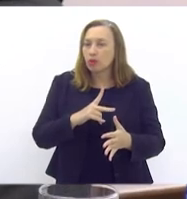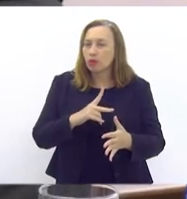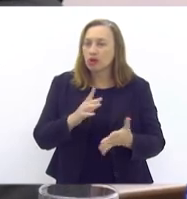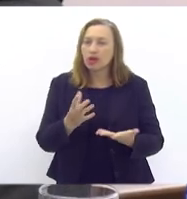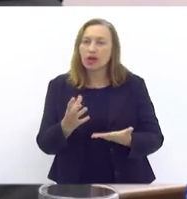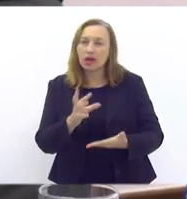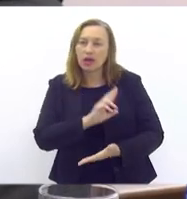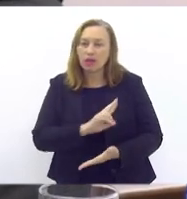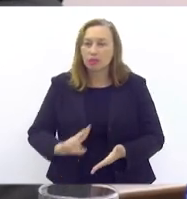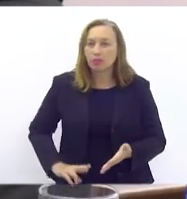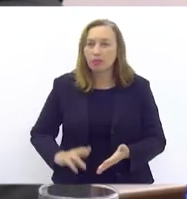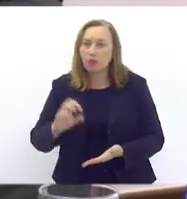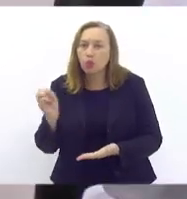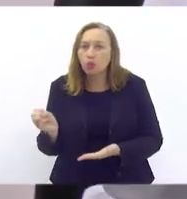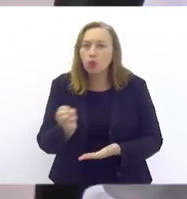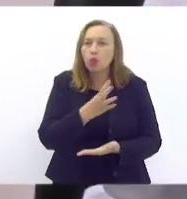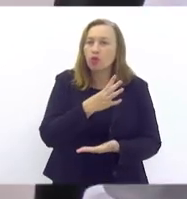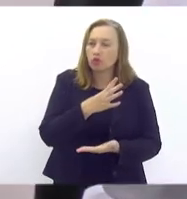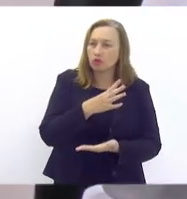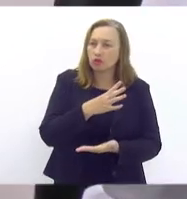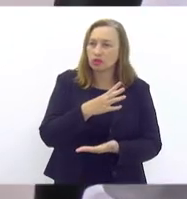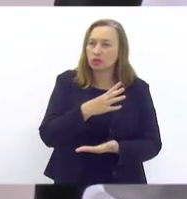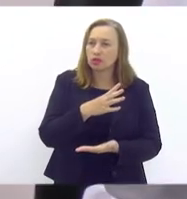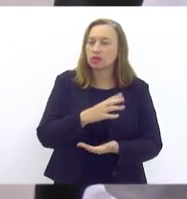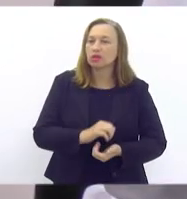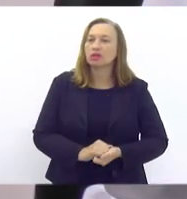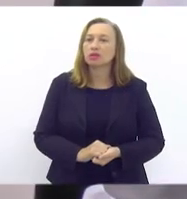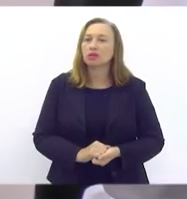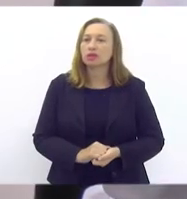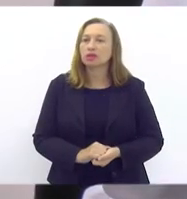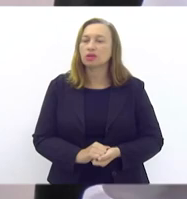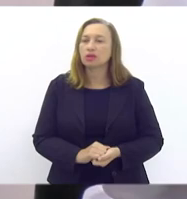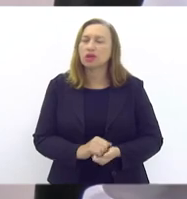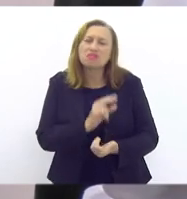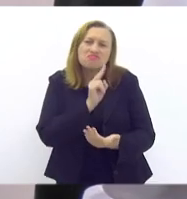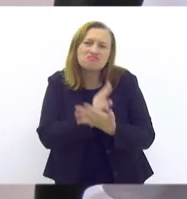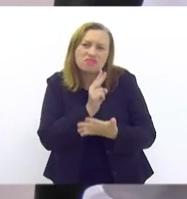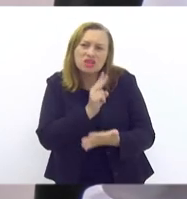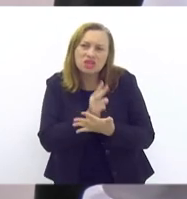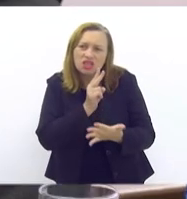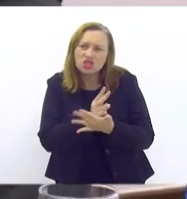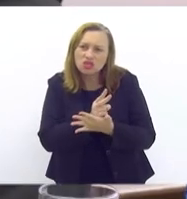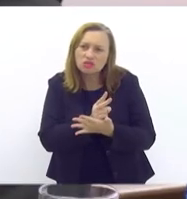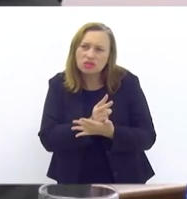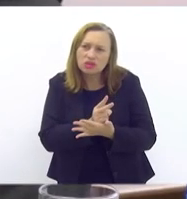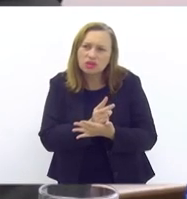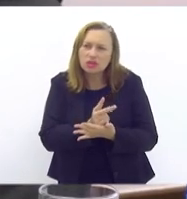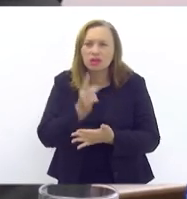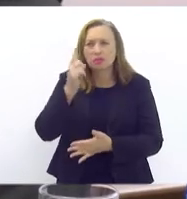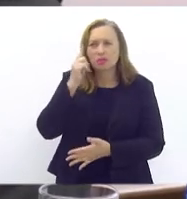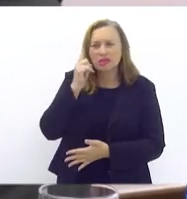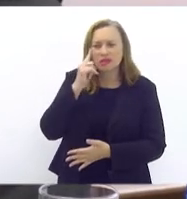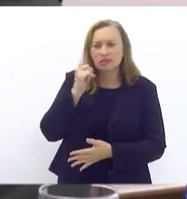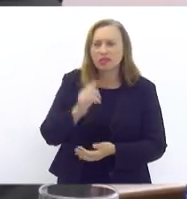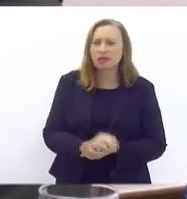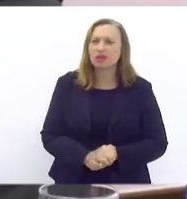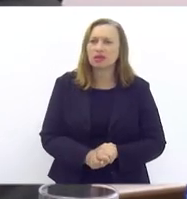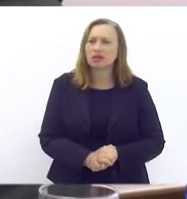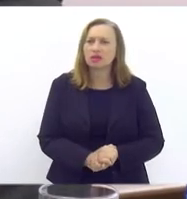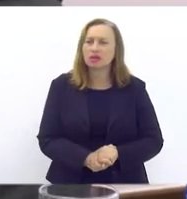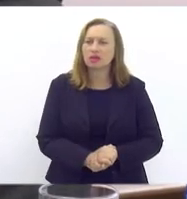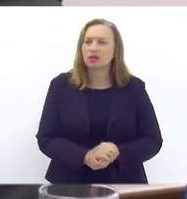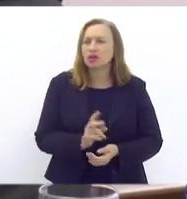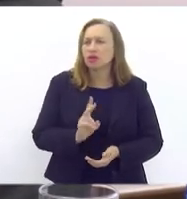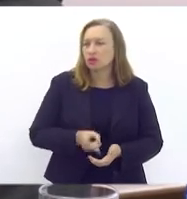República nova né a mesma estética a mesma dinâmica isso vai continuar